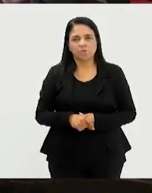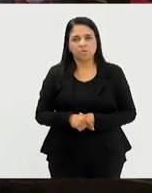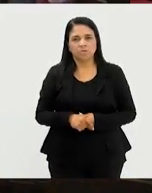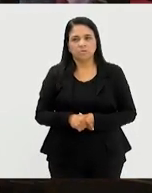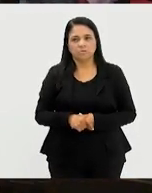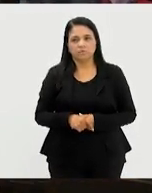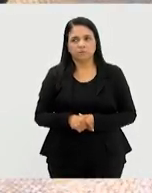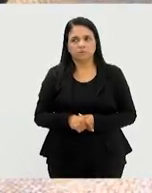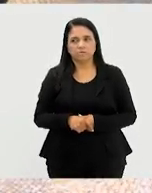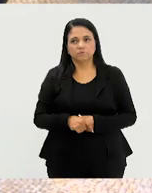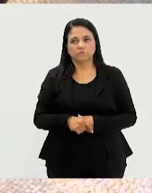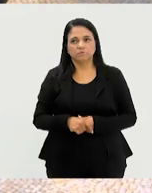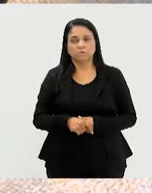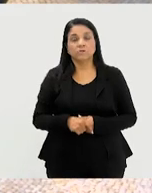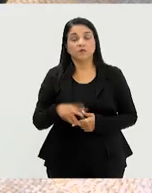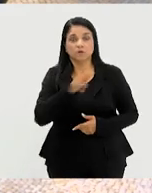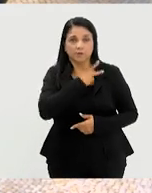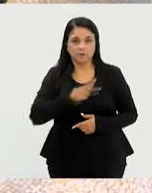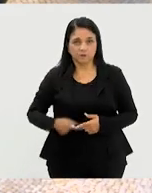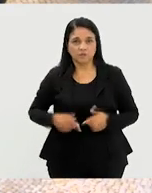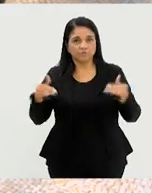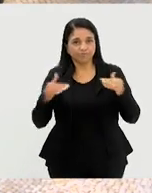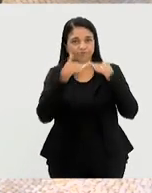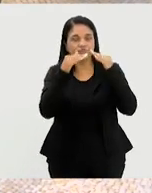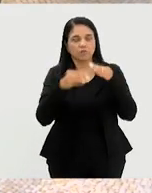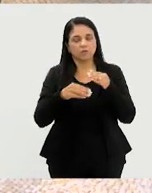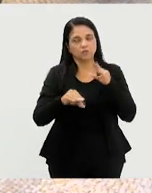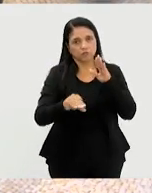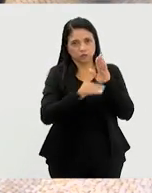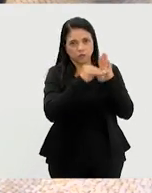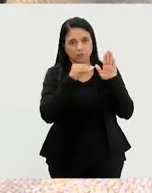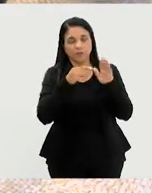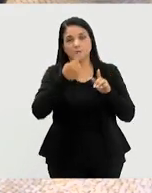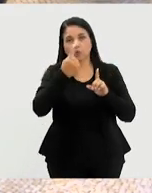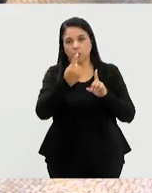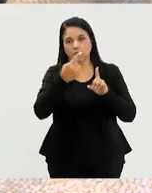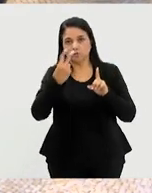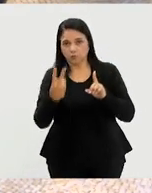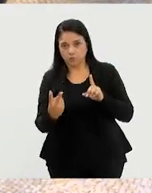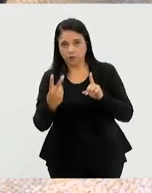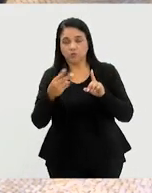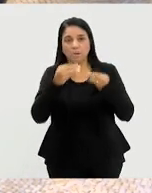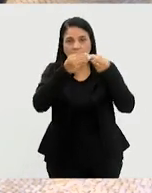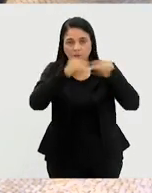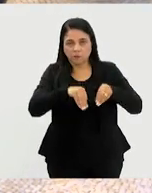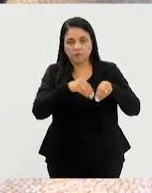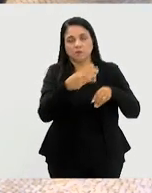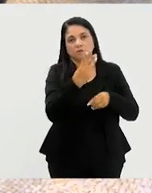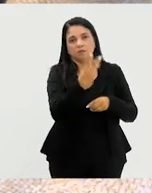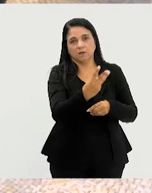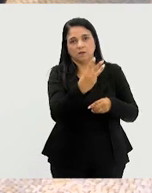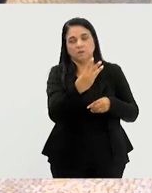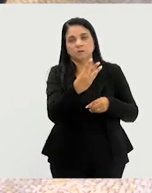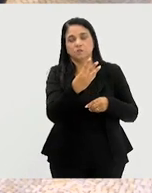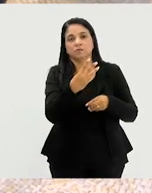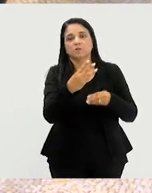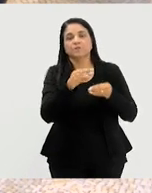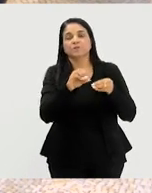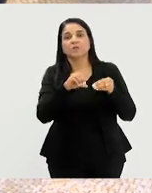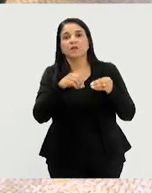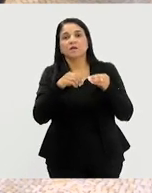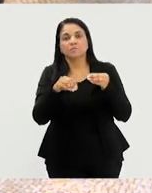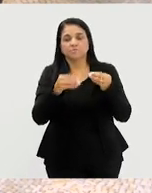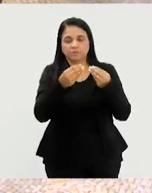Pacheco Presidente favorável com subemenda emendas número 1 e 2 prejudicadas emendas número 3 pela Emenda número 6 da